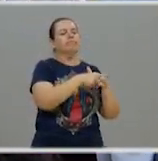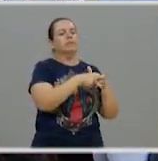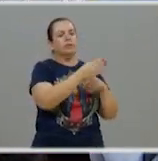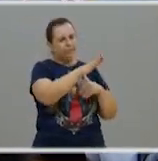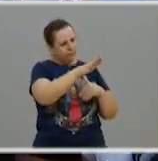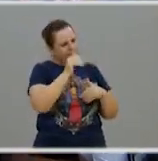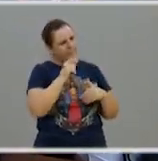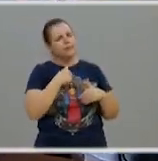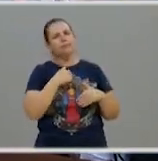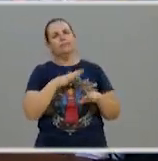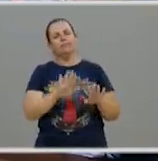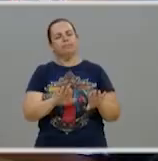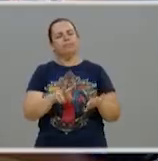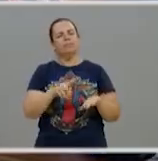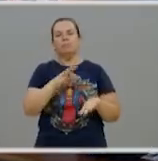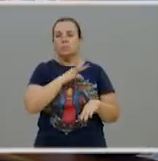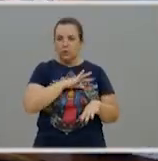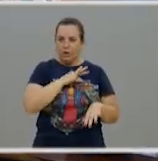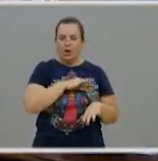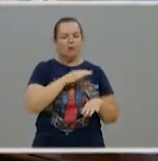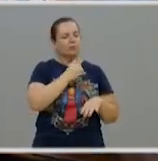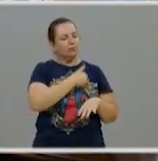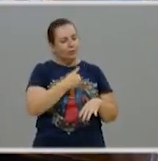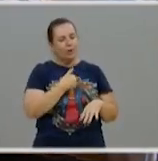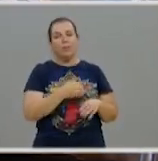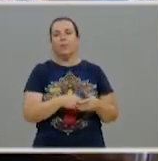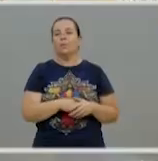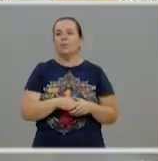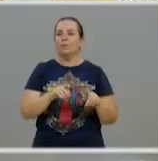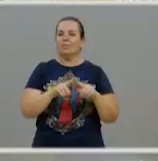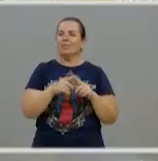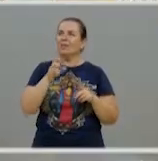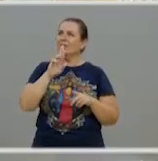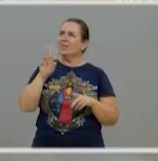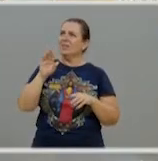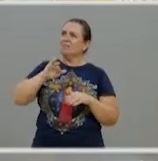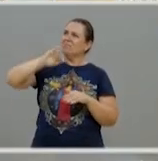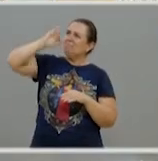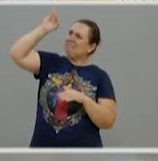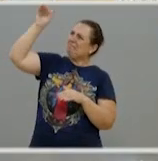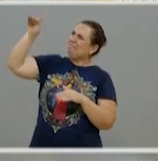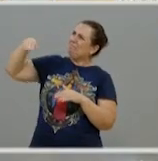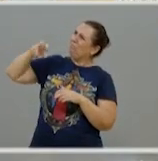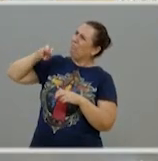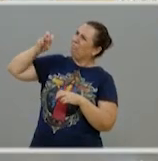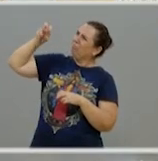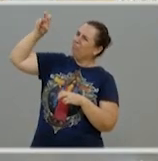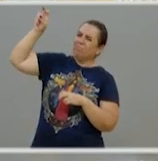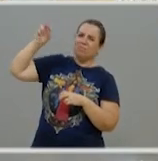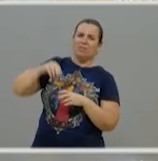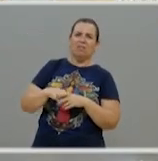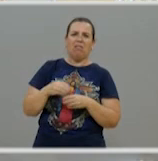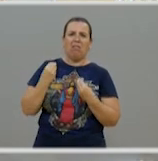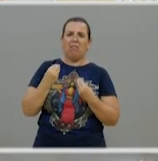filho, Tiago, João, mas Senhor é tão alto, vem comigo.